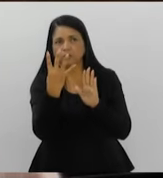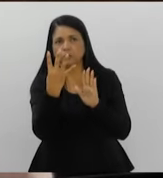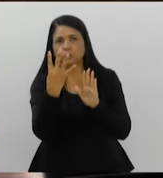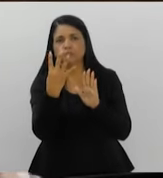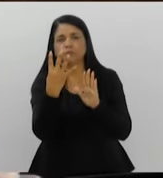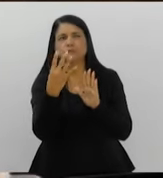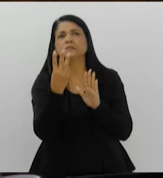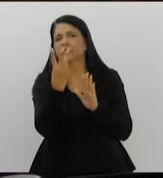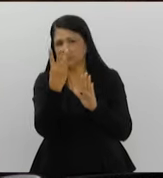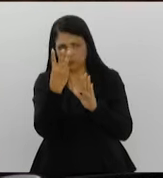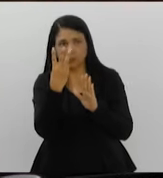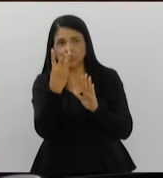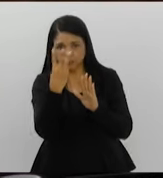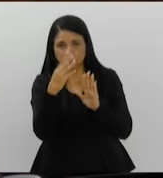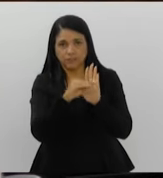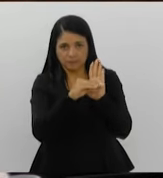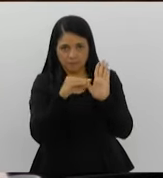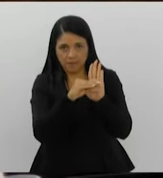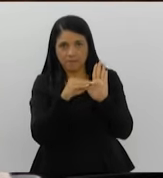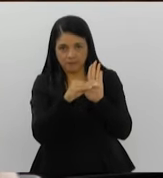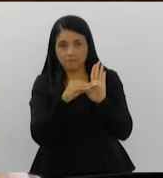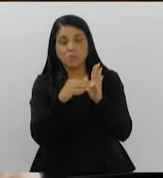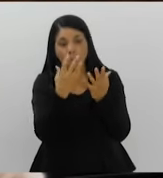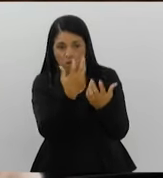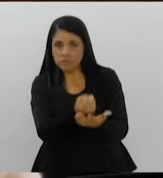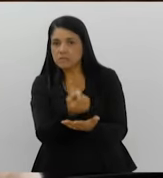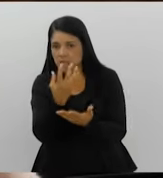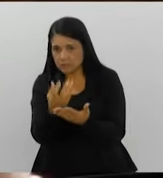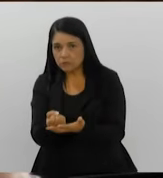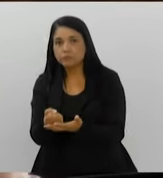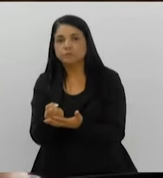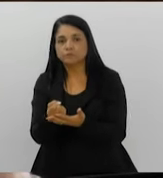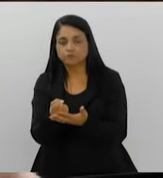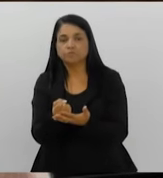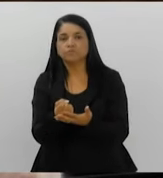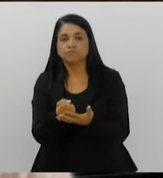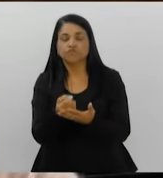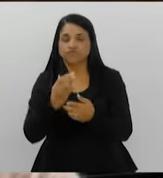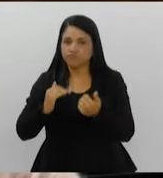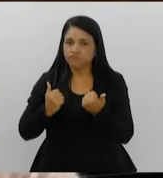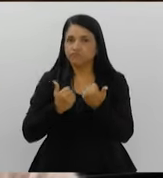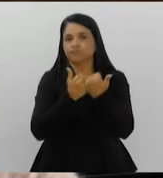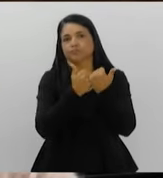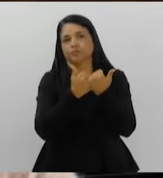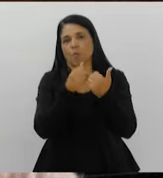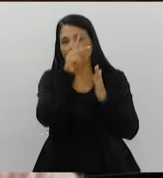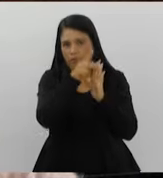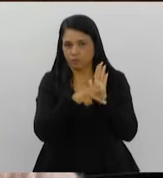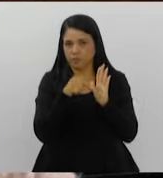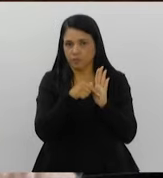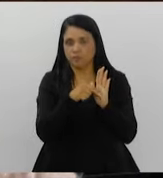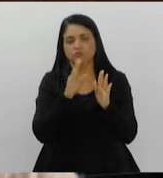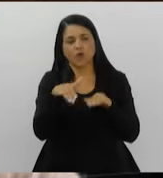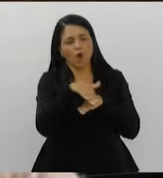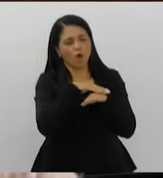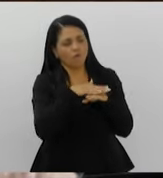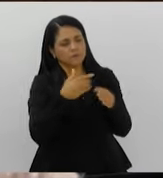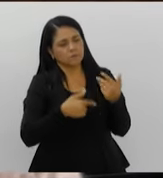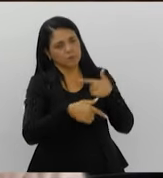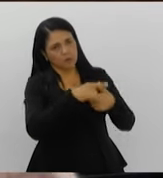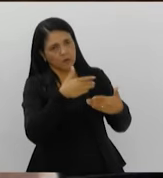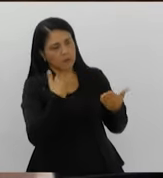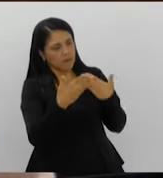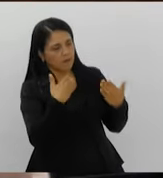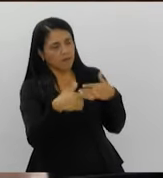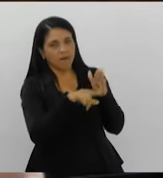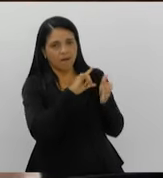3 emendas, que eu aceito, obviamente, como contribuição. Já conversamos com a deputada, já